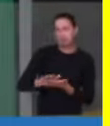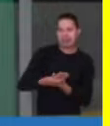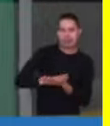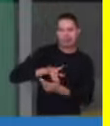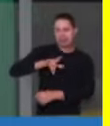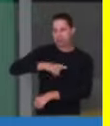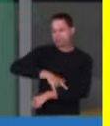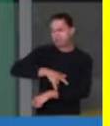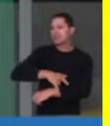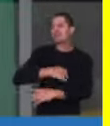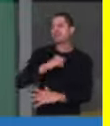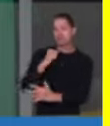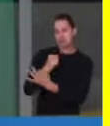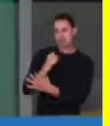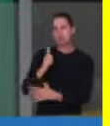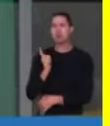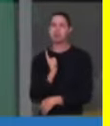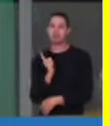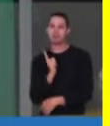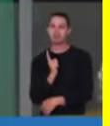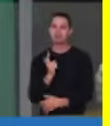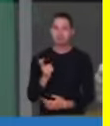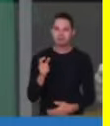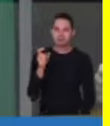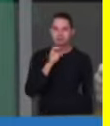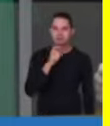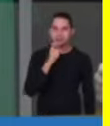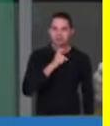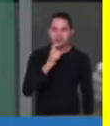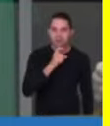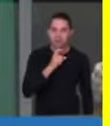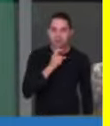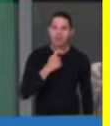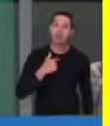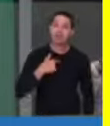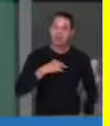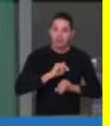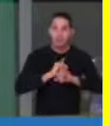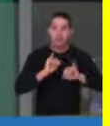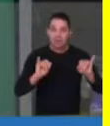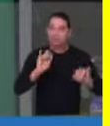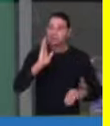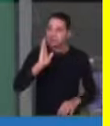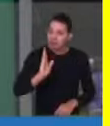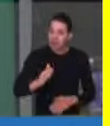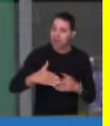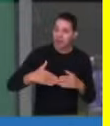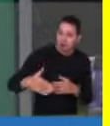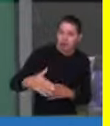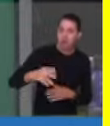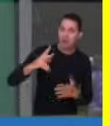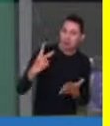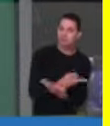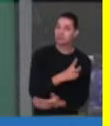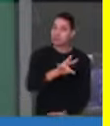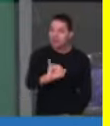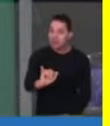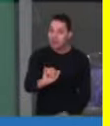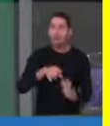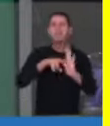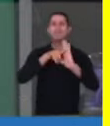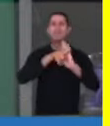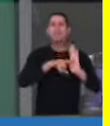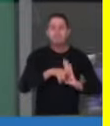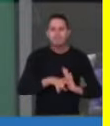serão seguros. E isso é mentira. Eu já estou adiantando o que vai acontecer. É só você pesquisar